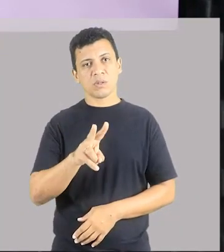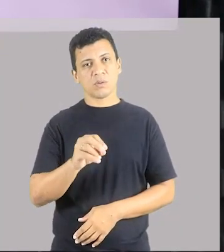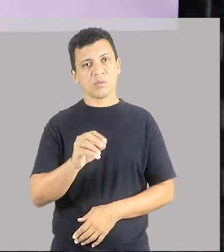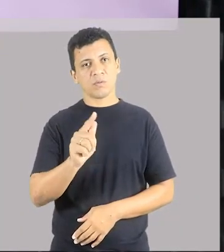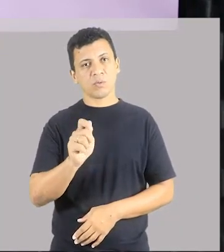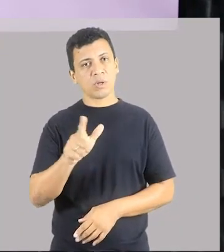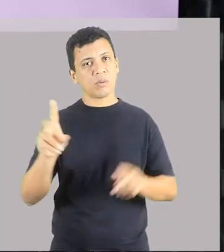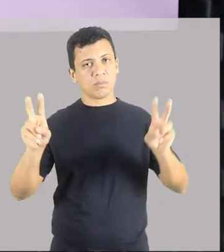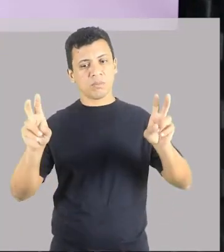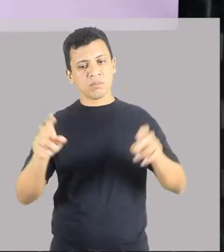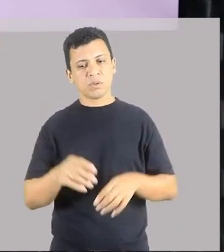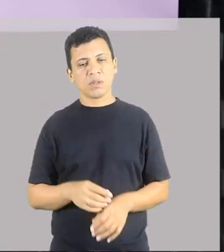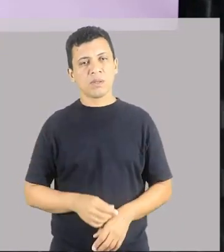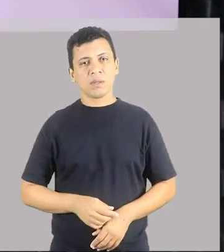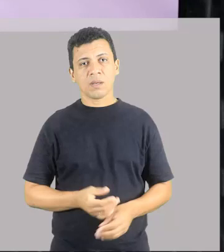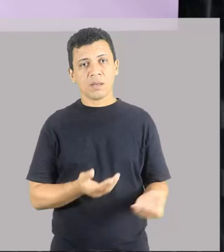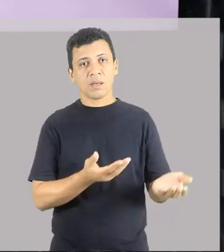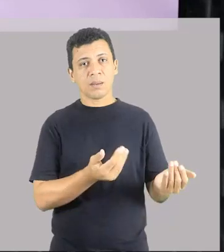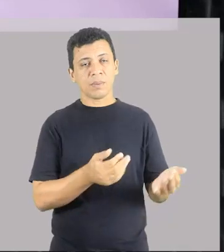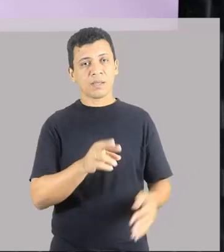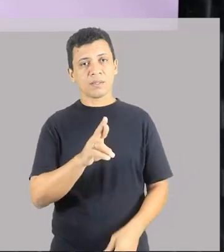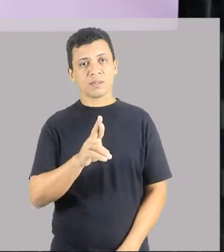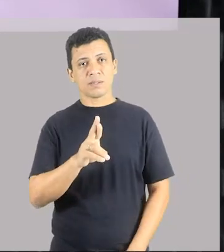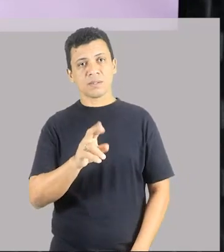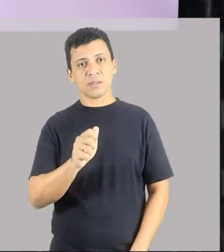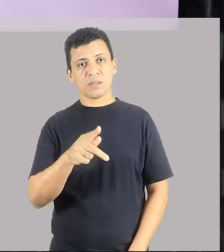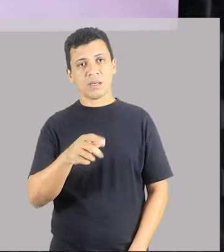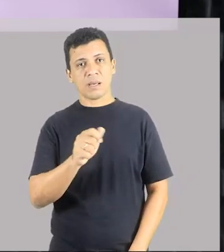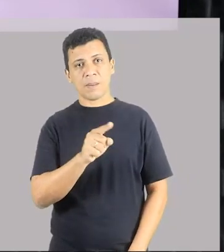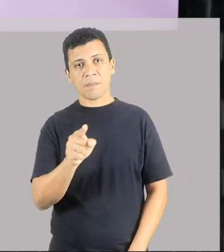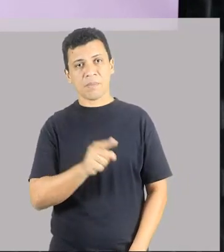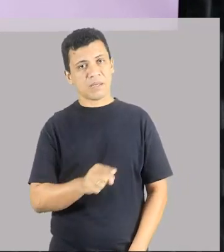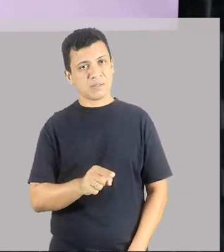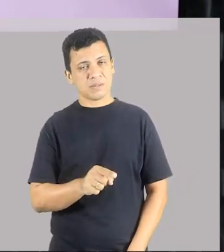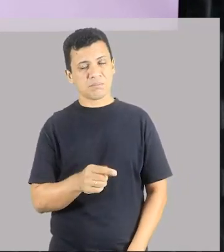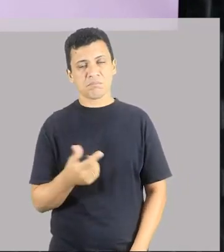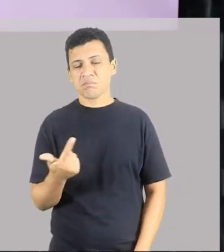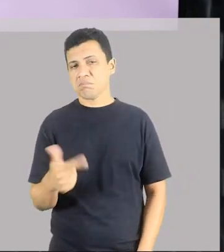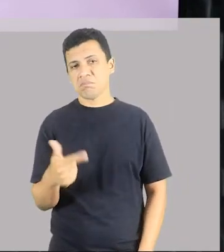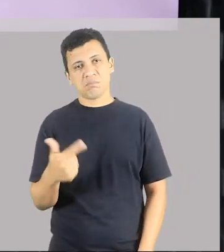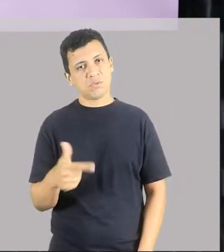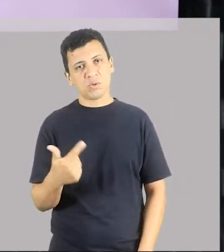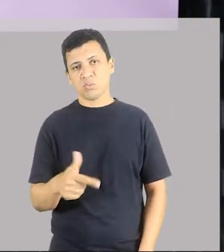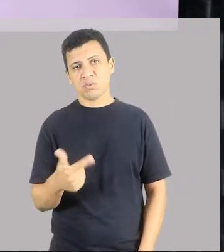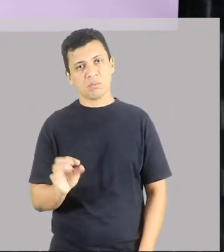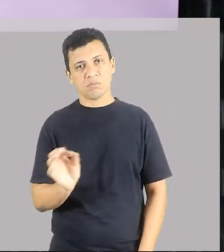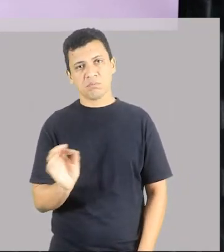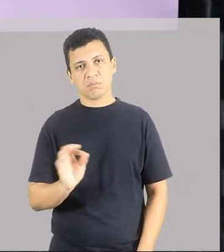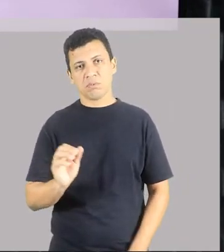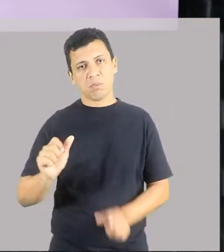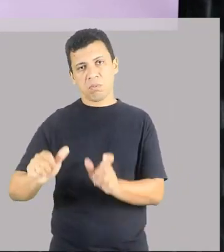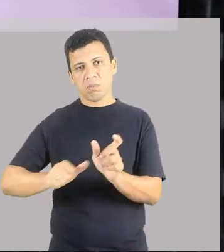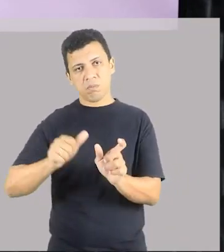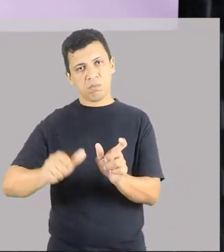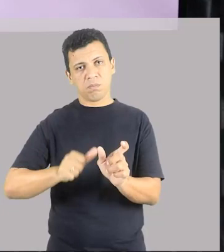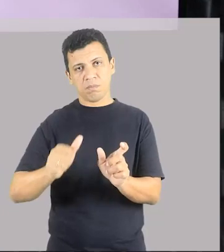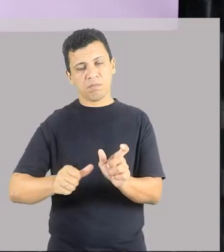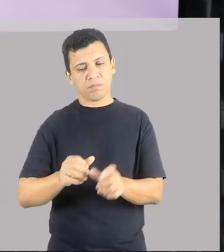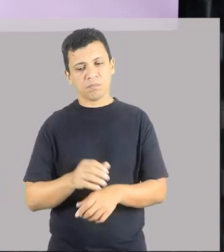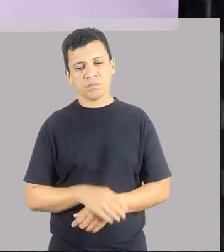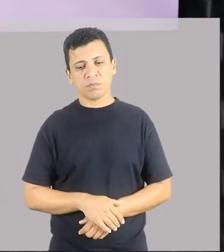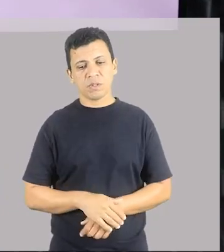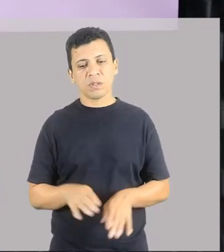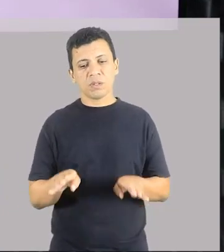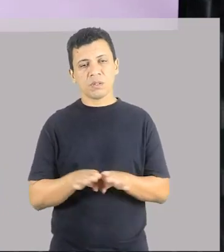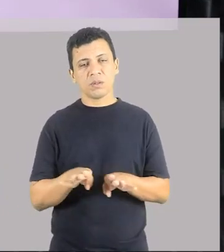né Por exemplo em rapaz a palavra toda é só radical não tem a presença da desinência tá aí no caso o